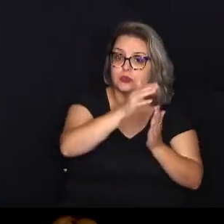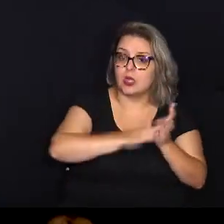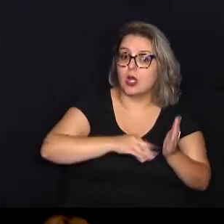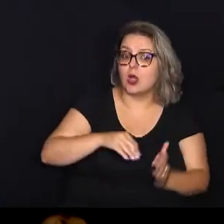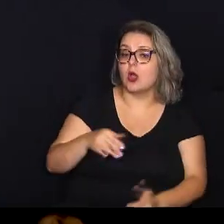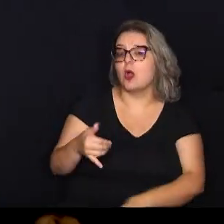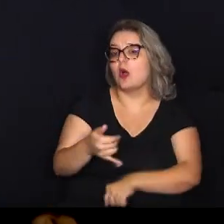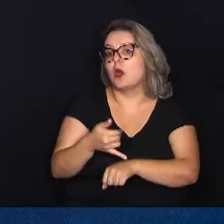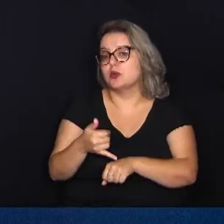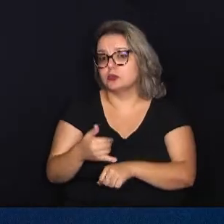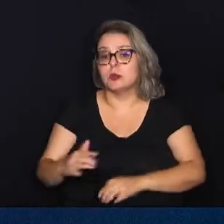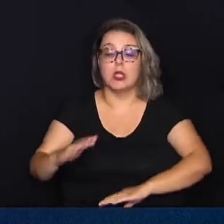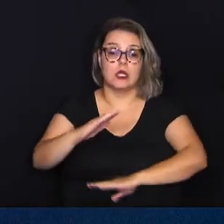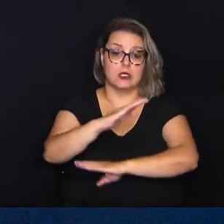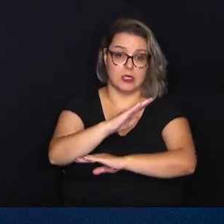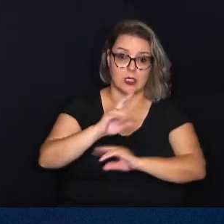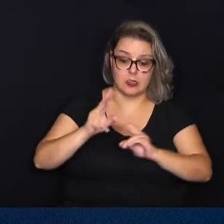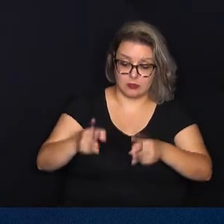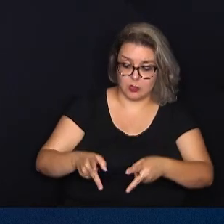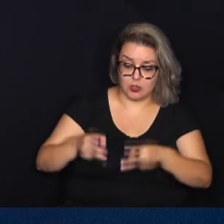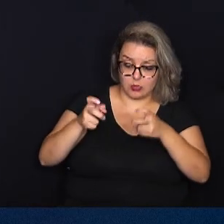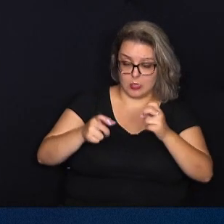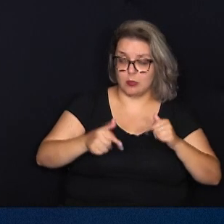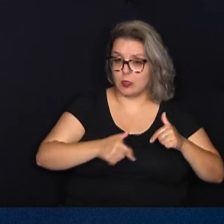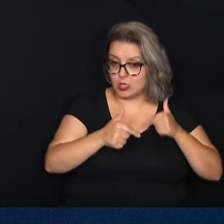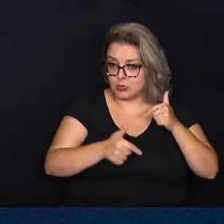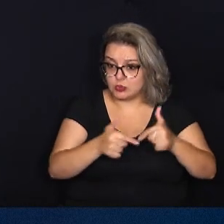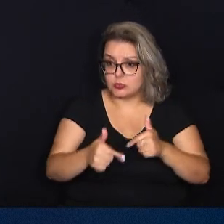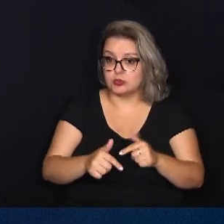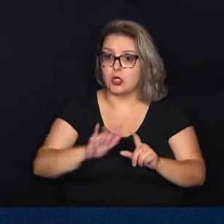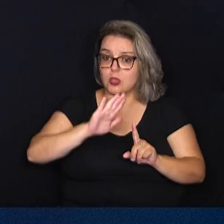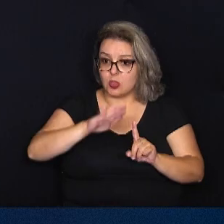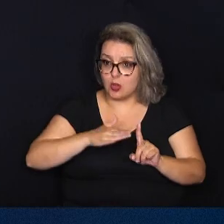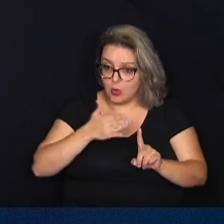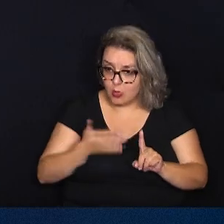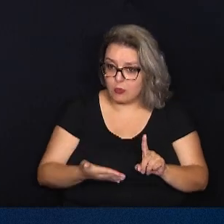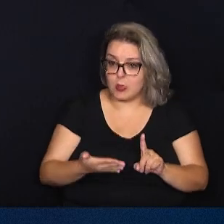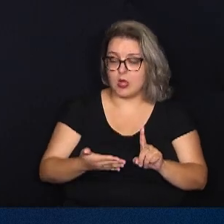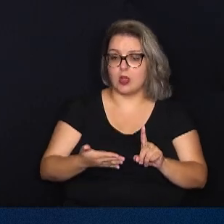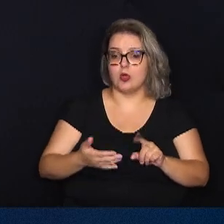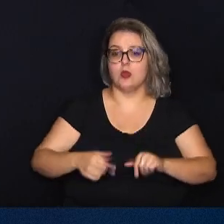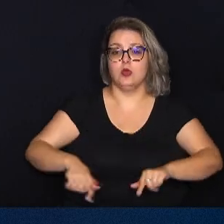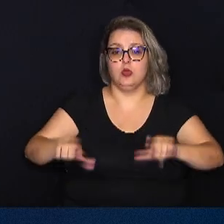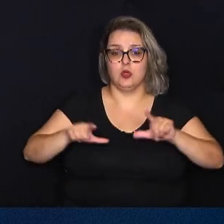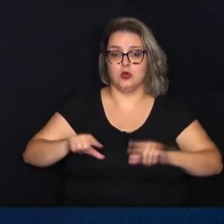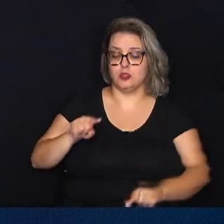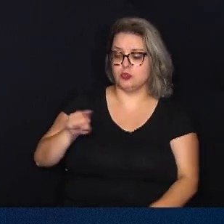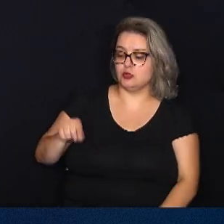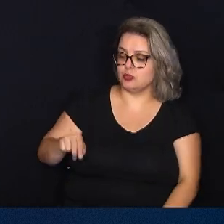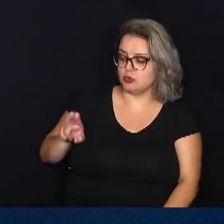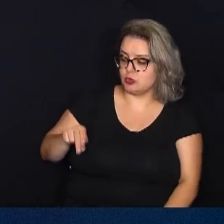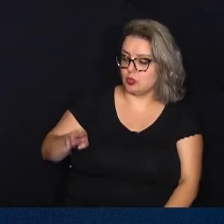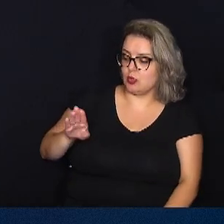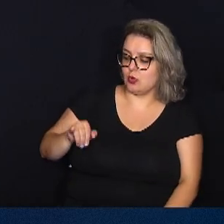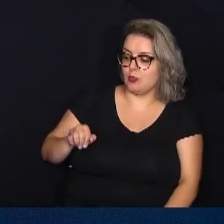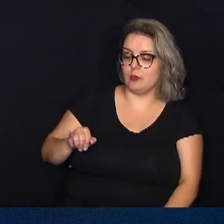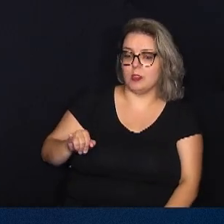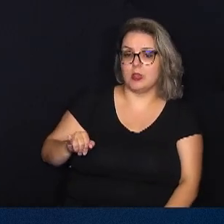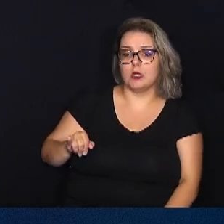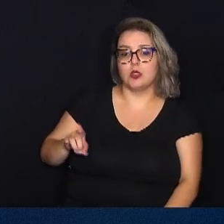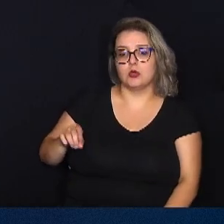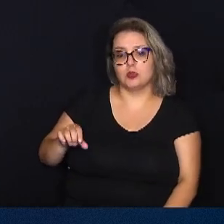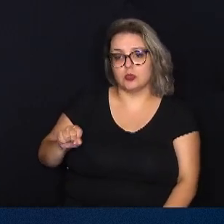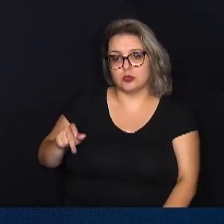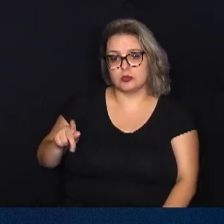na pintura a óleo. Na Câmara, o reconhecimento deste trabalho em forma de honraria, com o diploma Zumbi dos Palmares, em